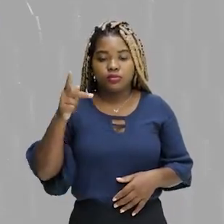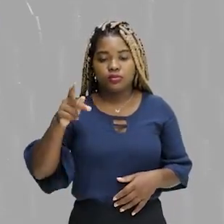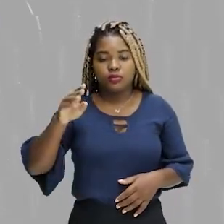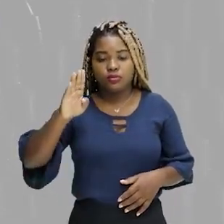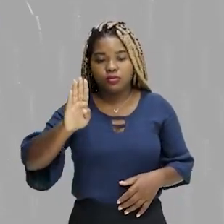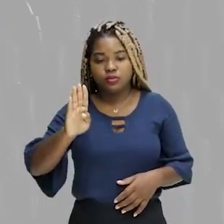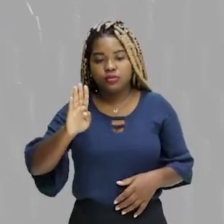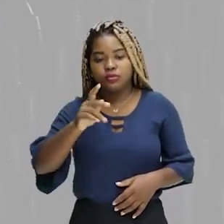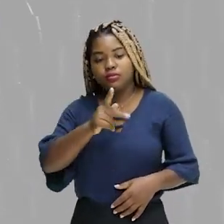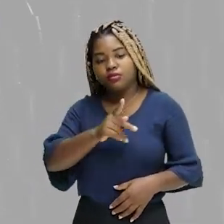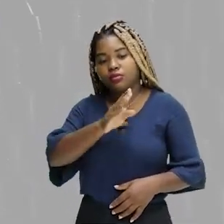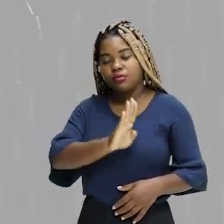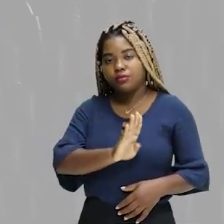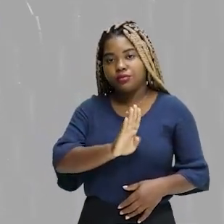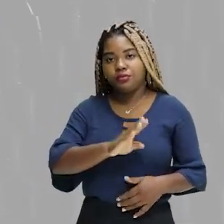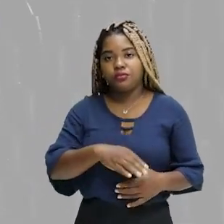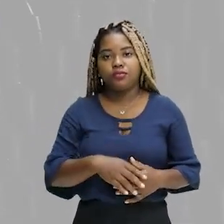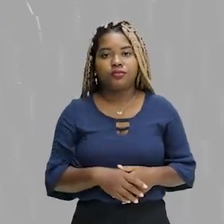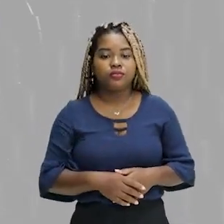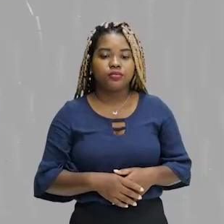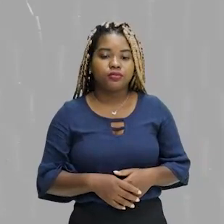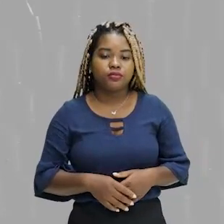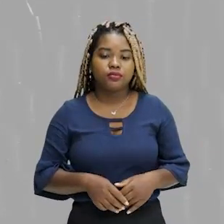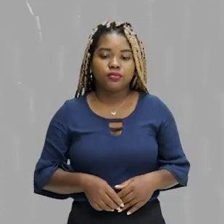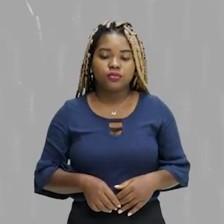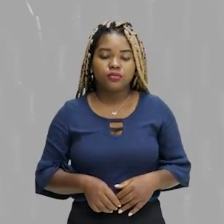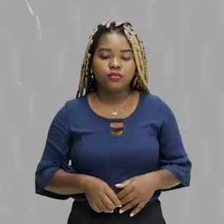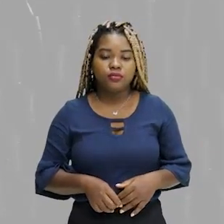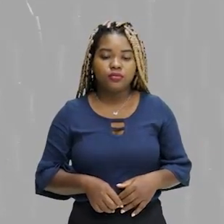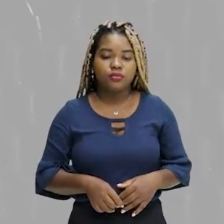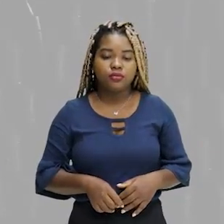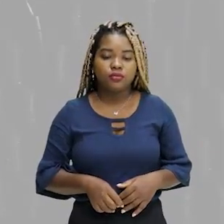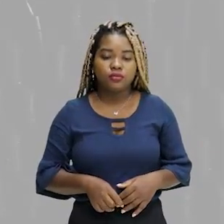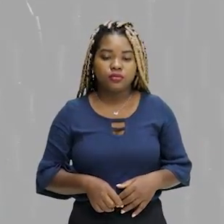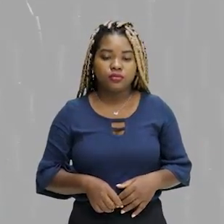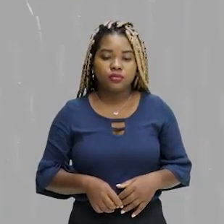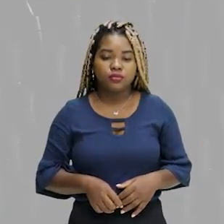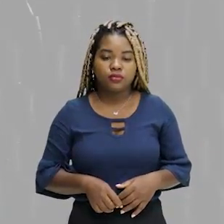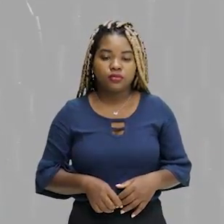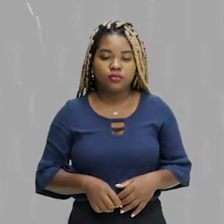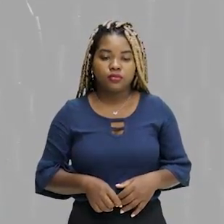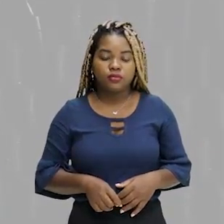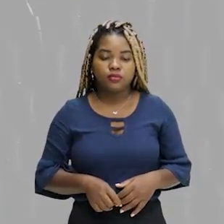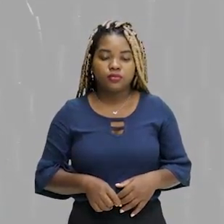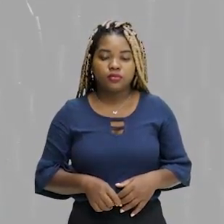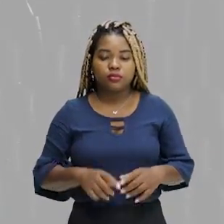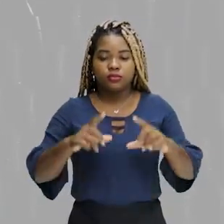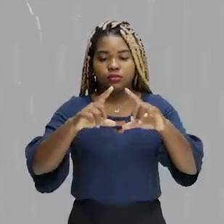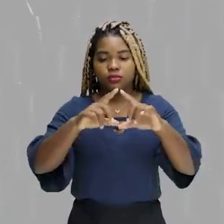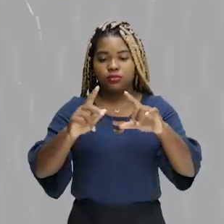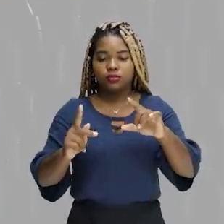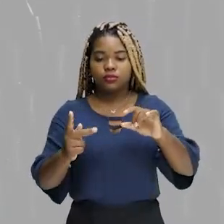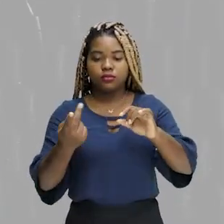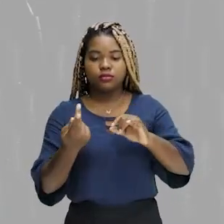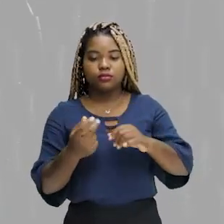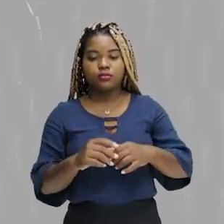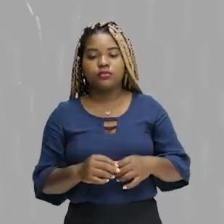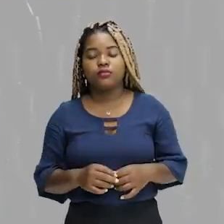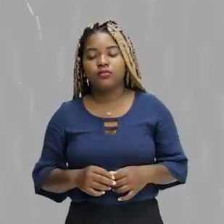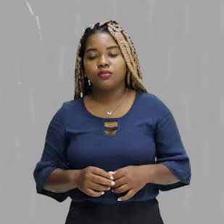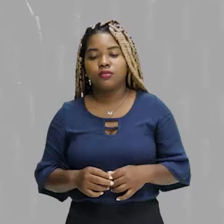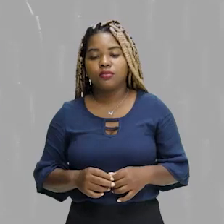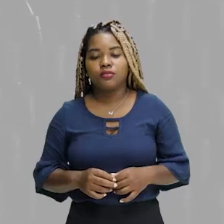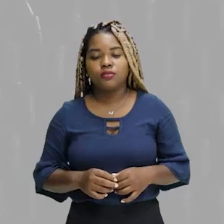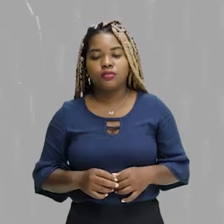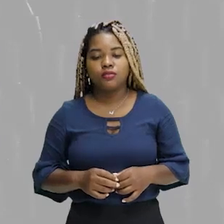chumbo, né? O Pb sólido. Fizemos isso. Beleza. Agora o ΔH. O ΔH vai ser o